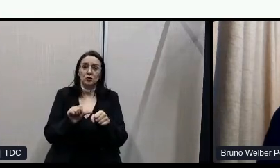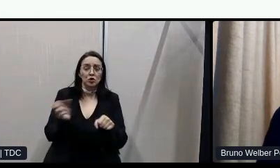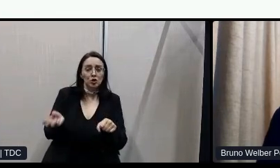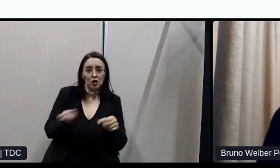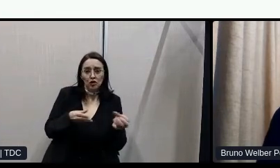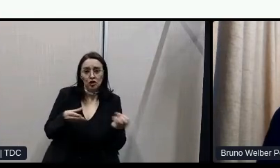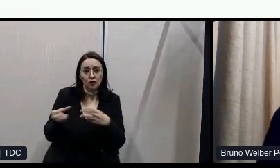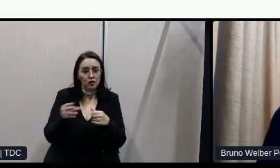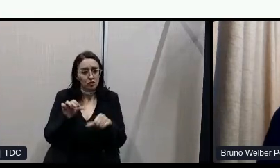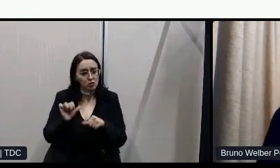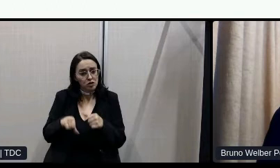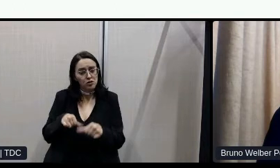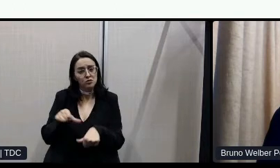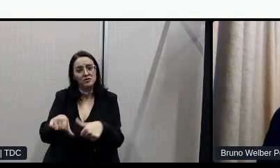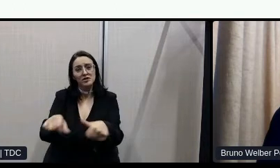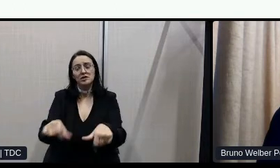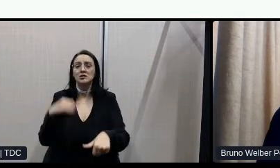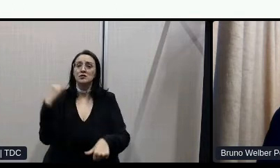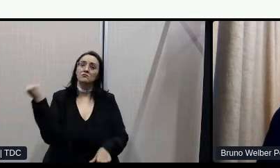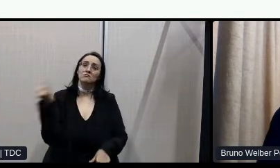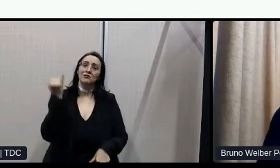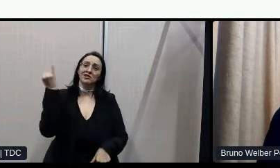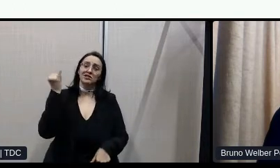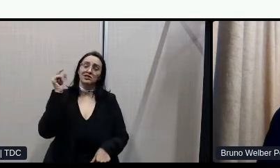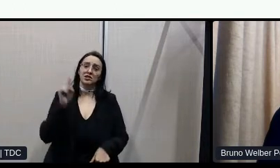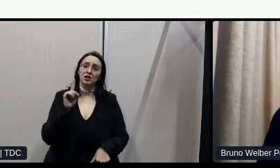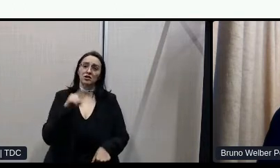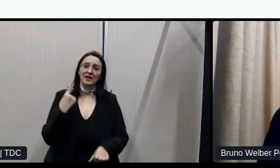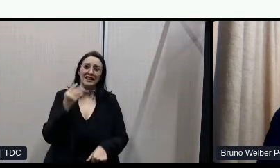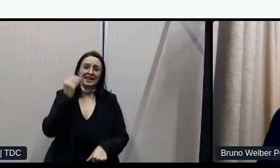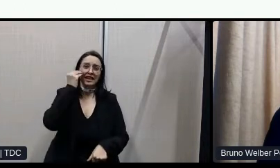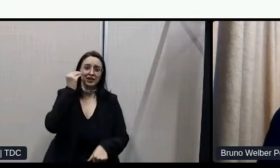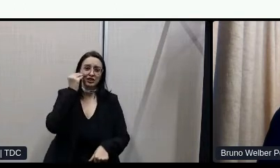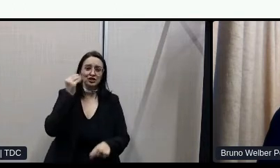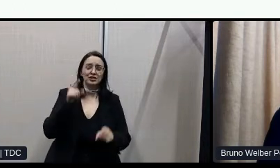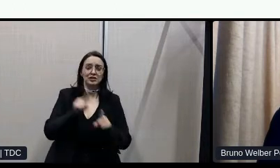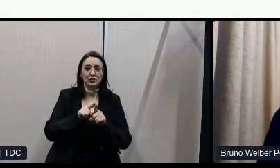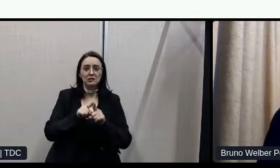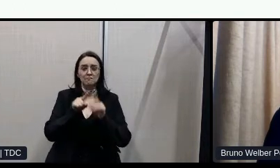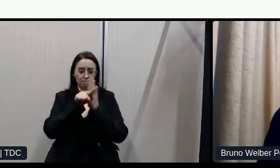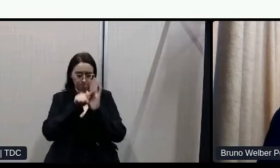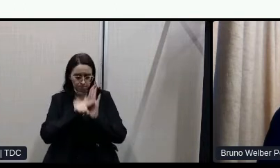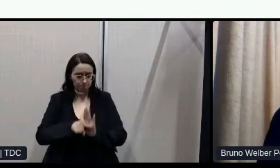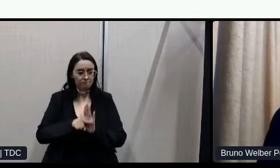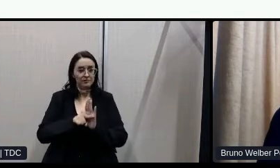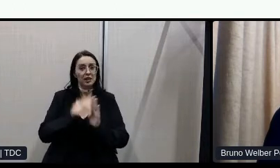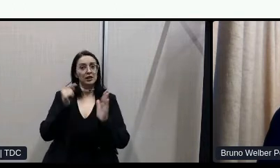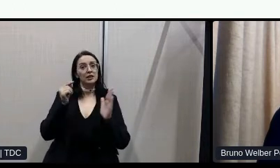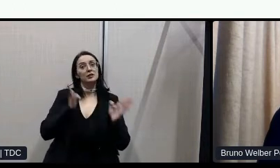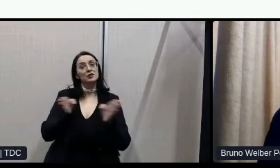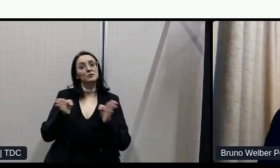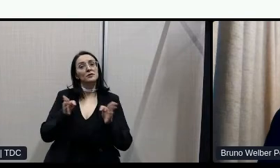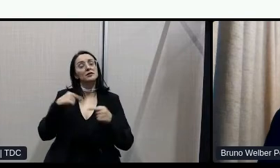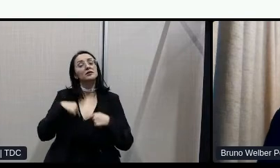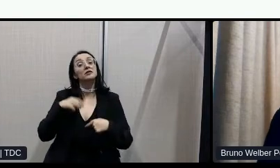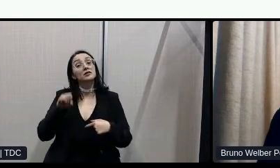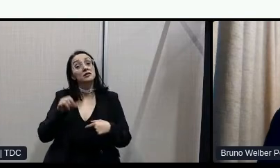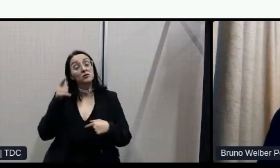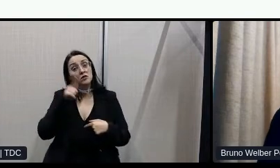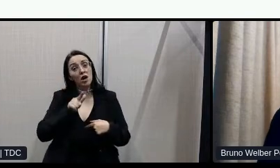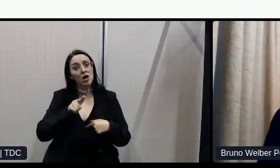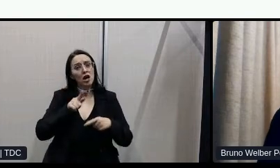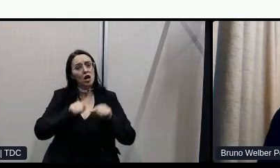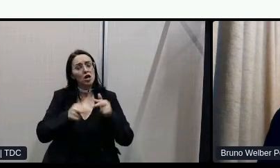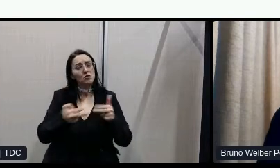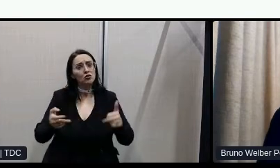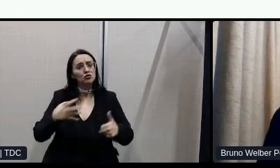Ou seja, é muito importante nos nossos testes, nossa verificação de acessibilidade, considerarmos também se aquele recurso, se aquela forma que a gente